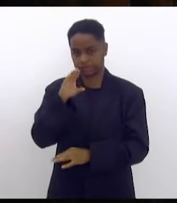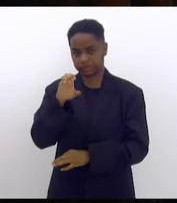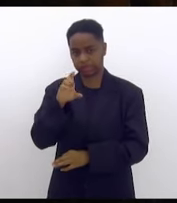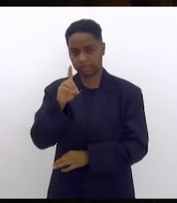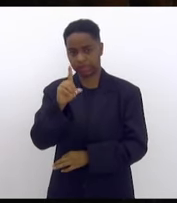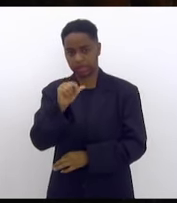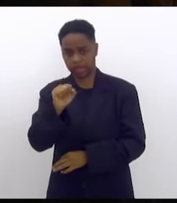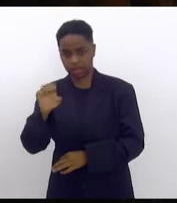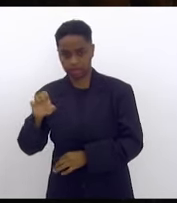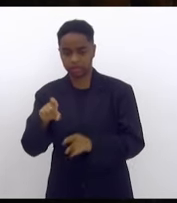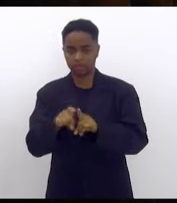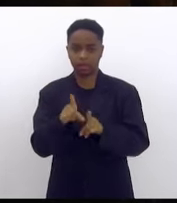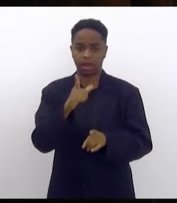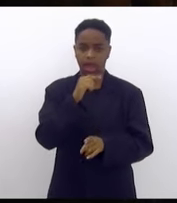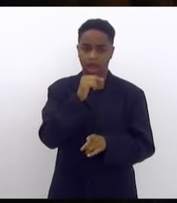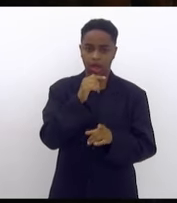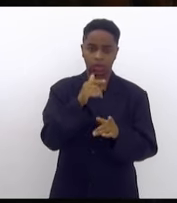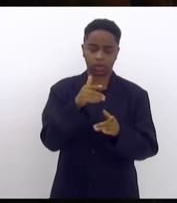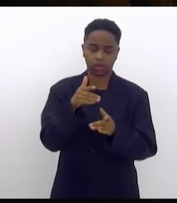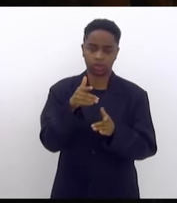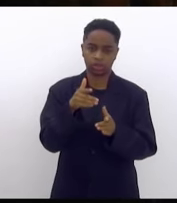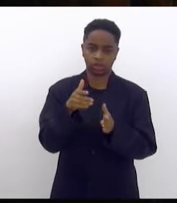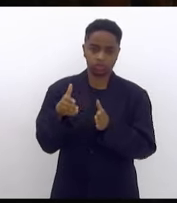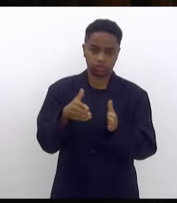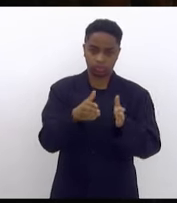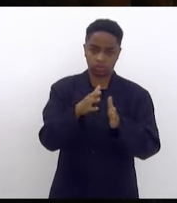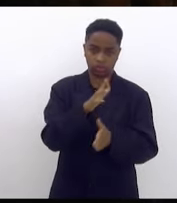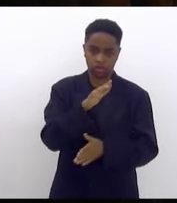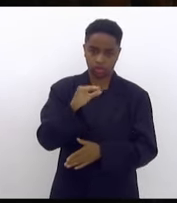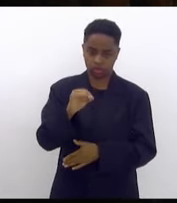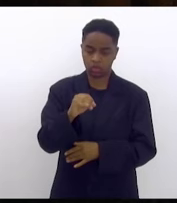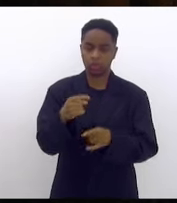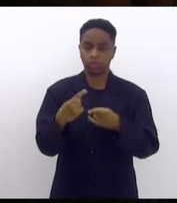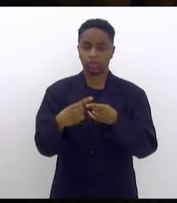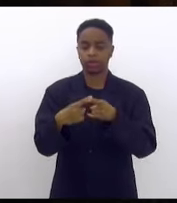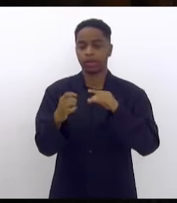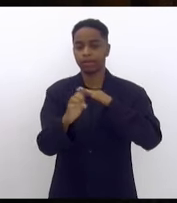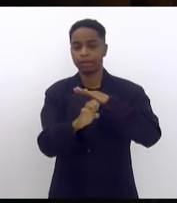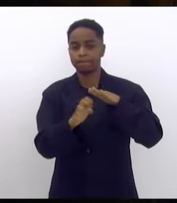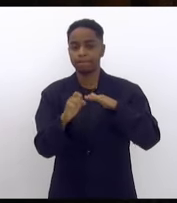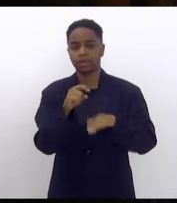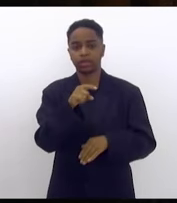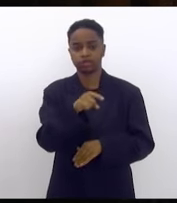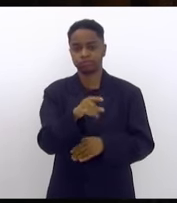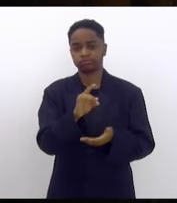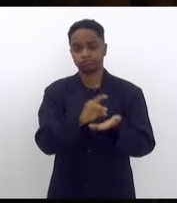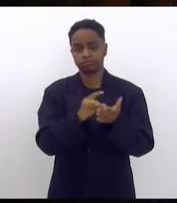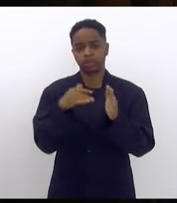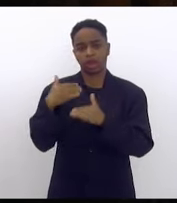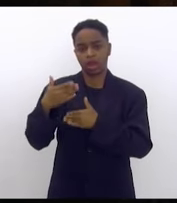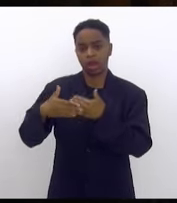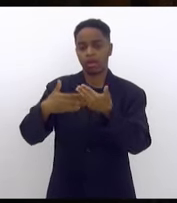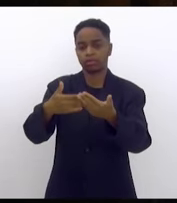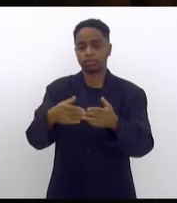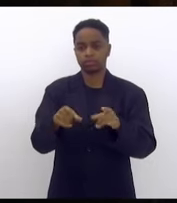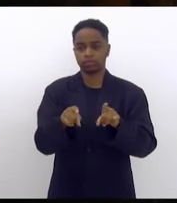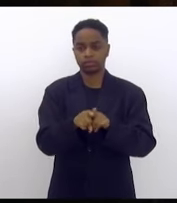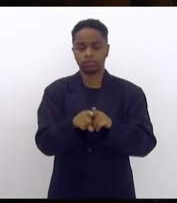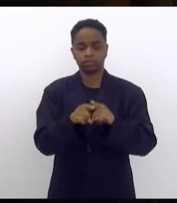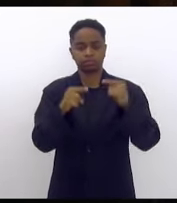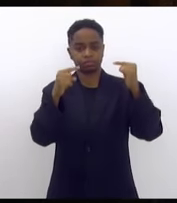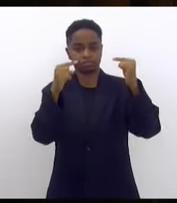tem avançado a empresa multinacional Águas do Rio, tem correspondido